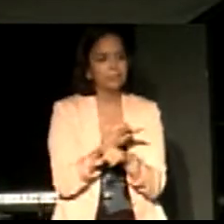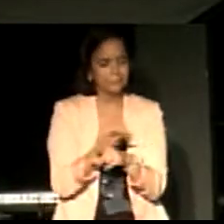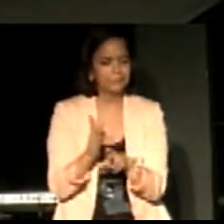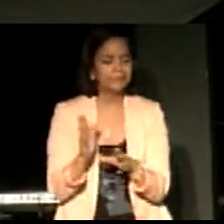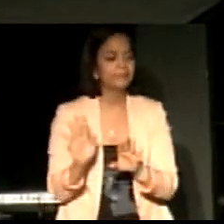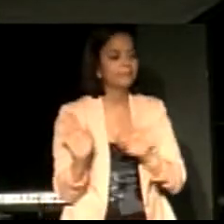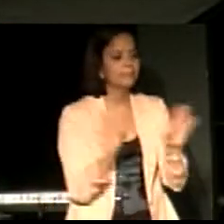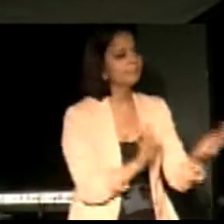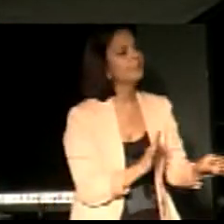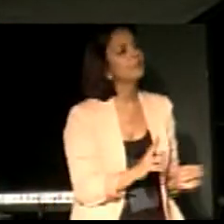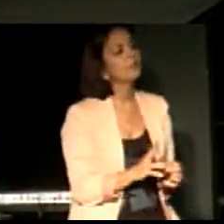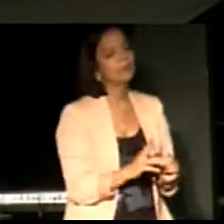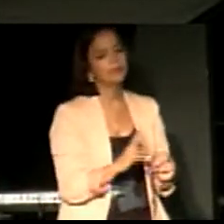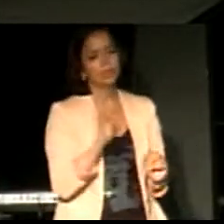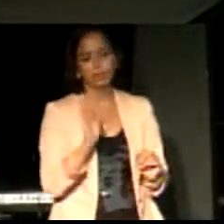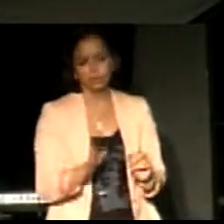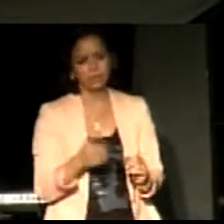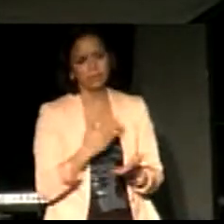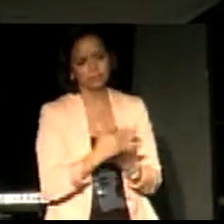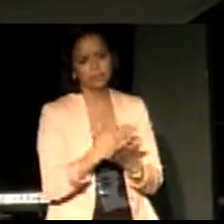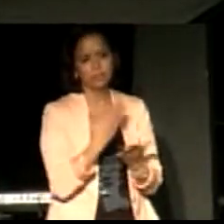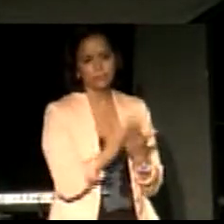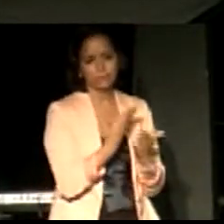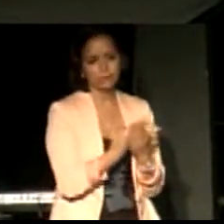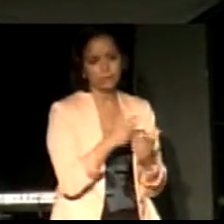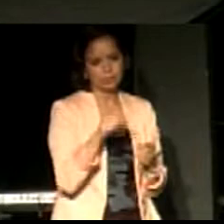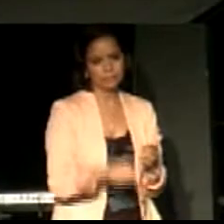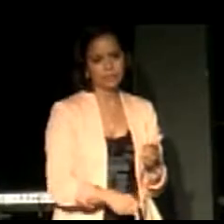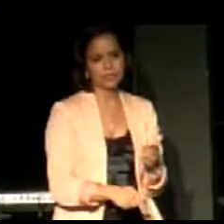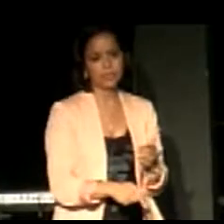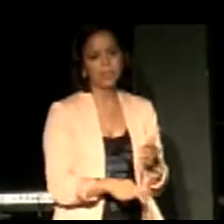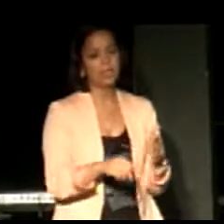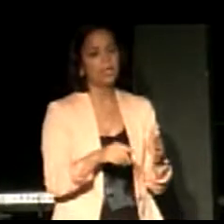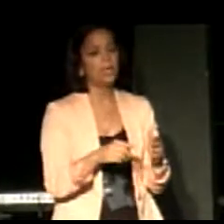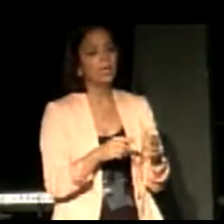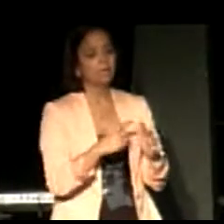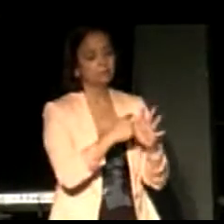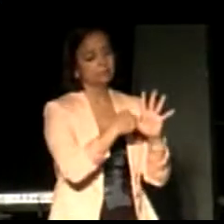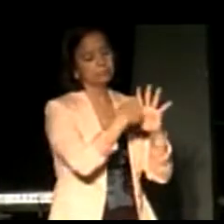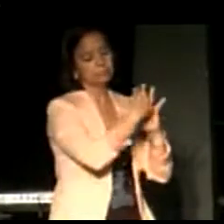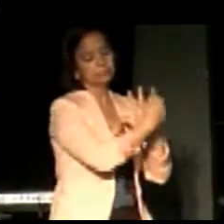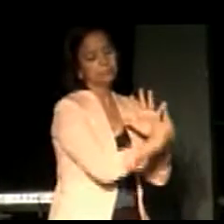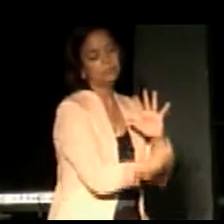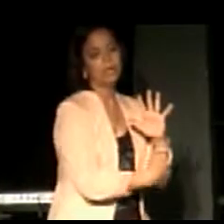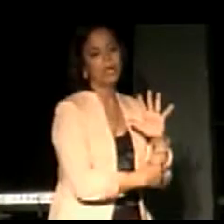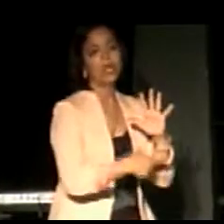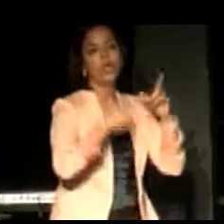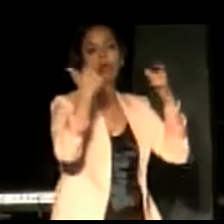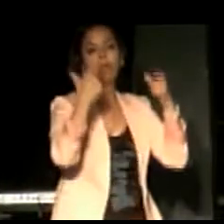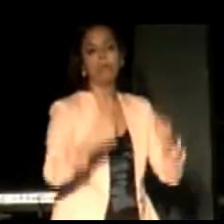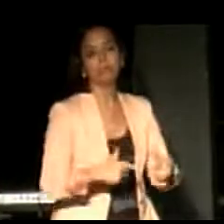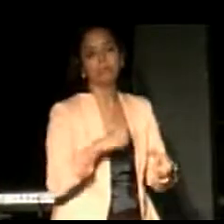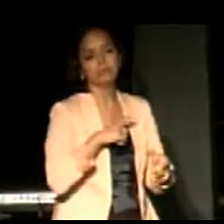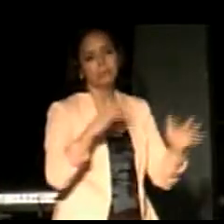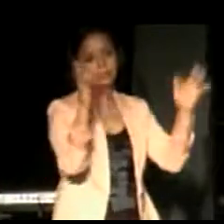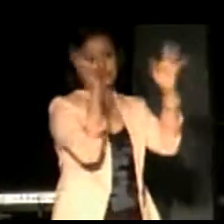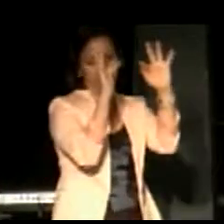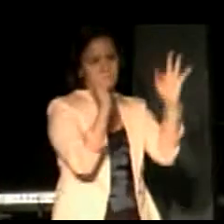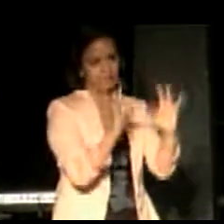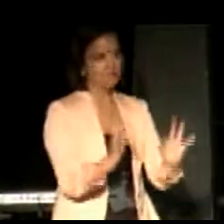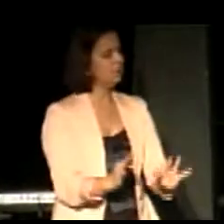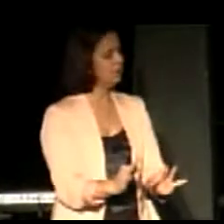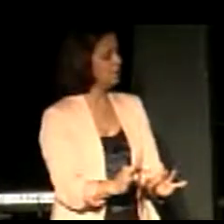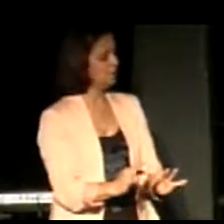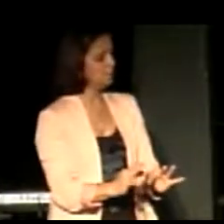bem-aventuranças. Já vimos que bem-aventurado, no grego, significa makarios, que